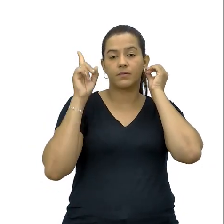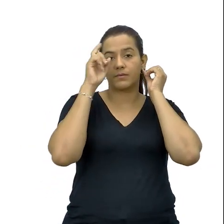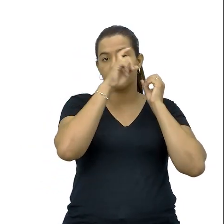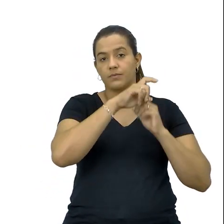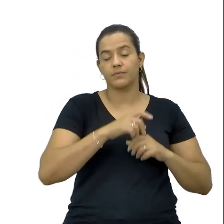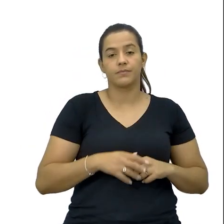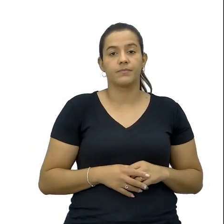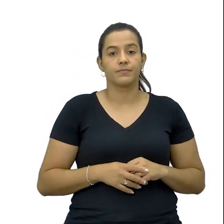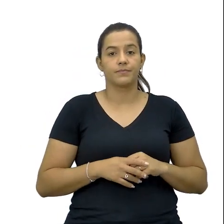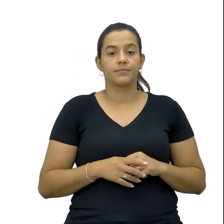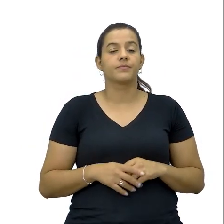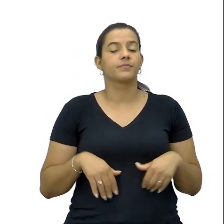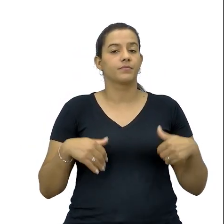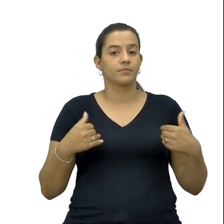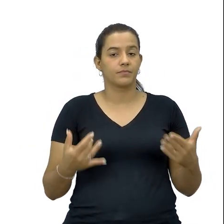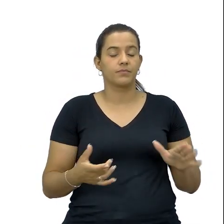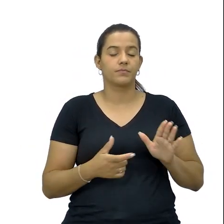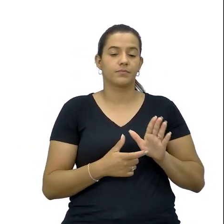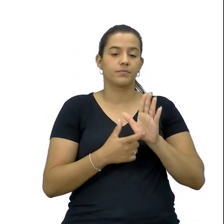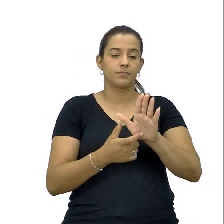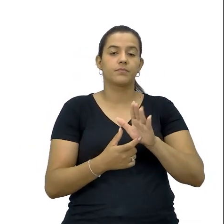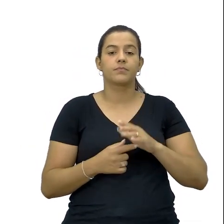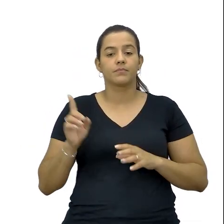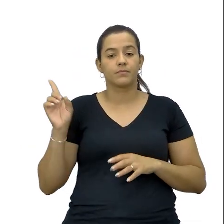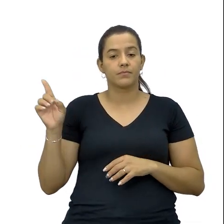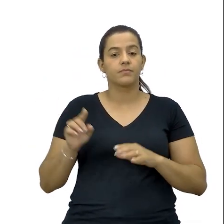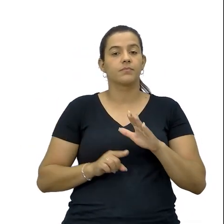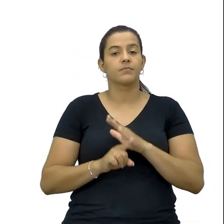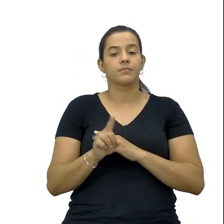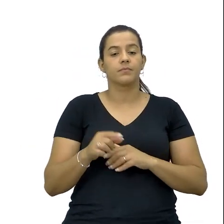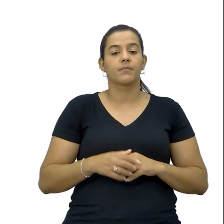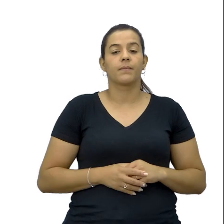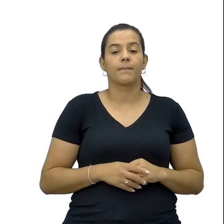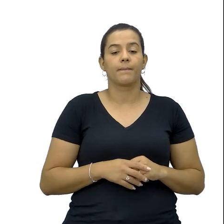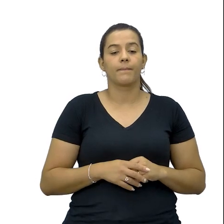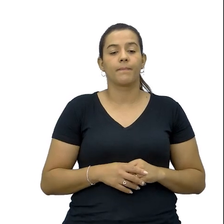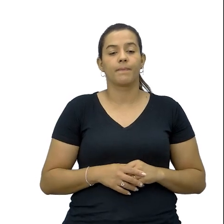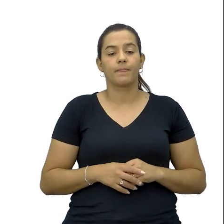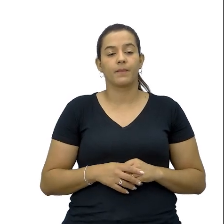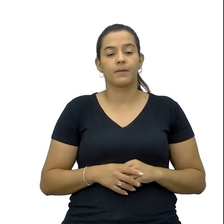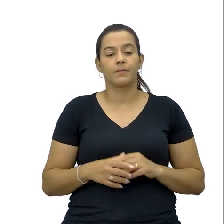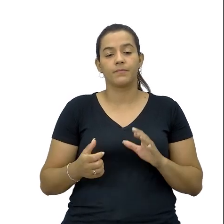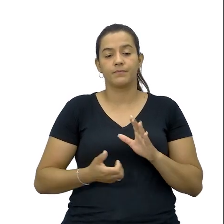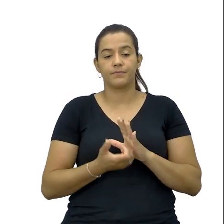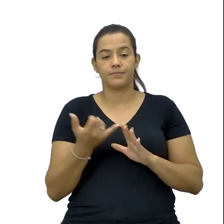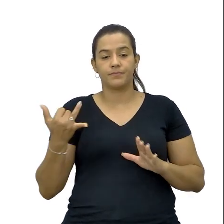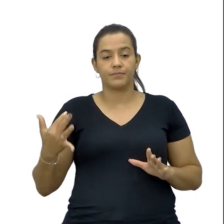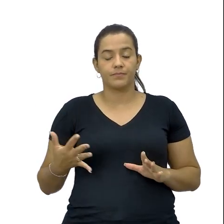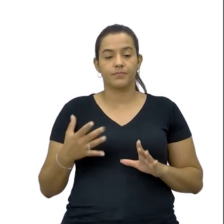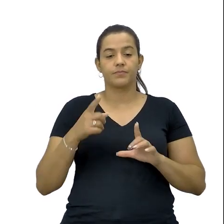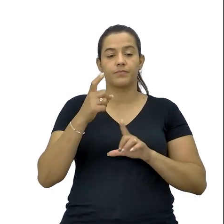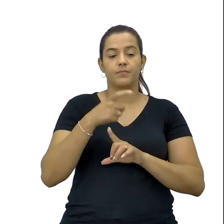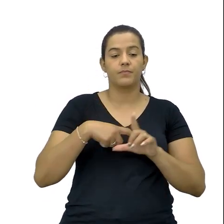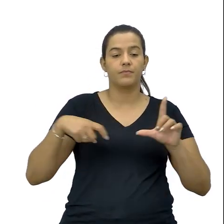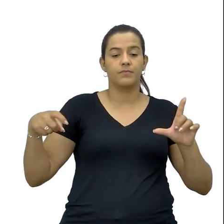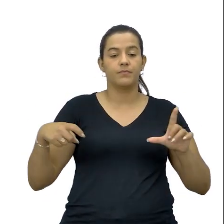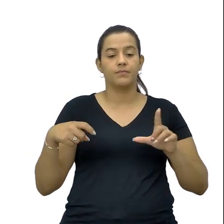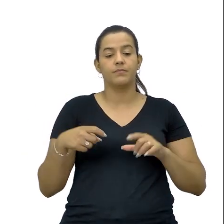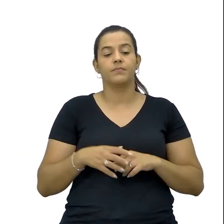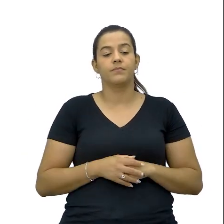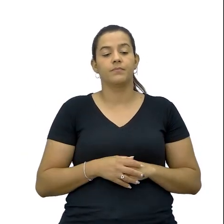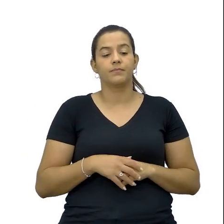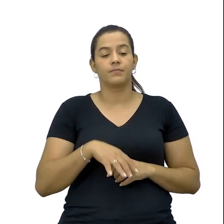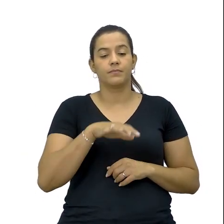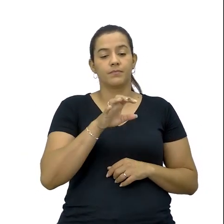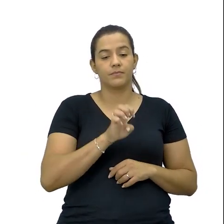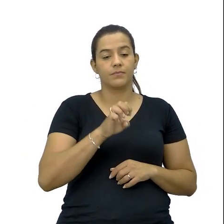né? Então, aqui a gente traz essa questão. Aqui a pergunta é quais são as coordenadas dos vértices, né?